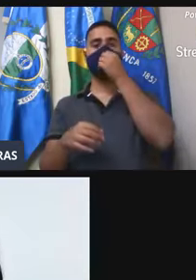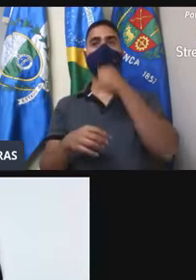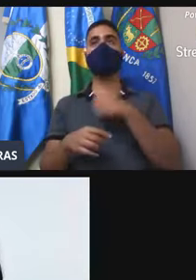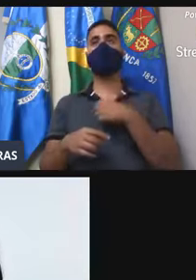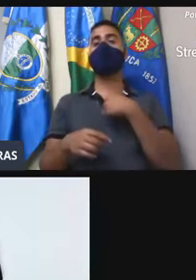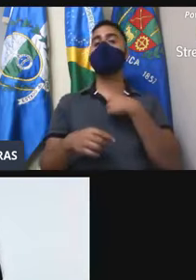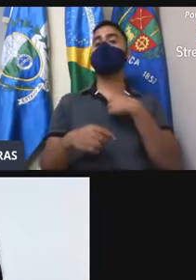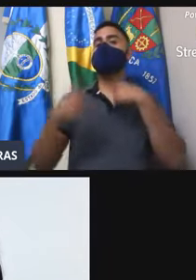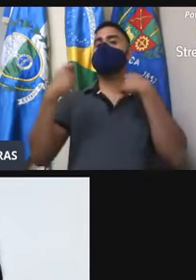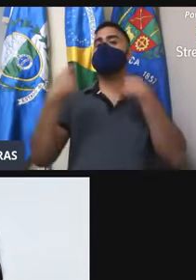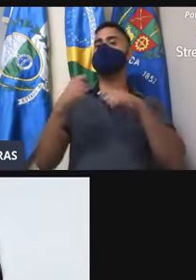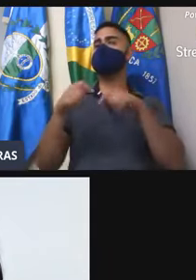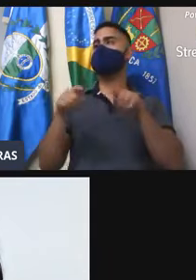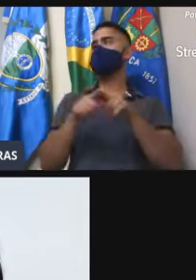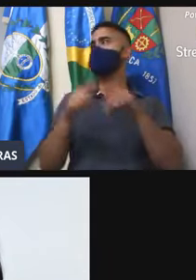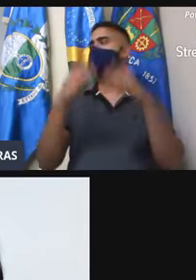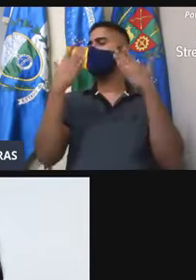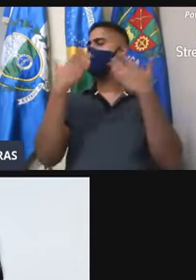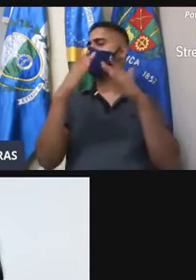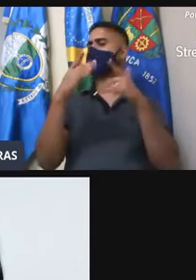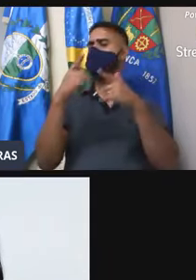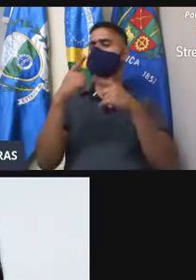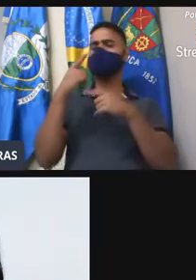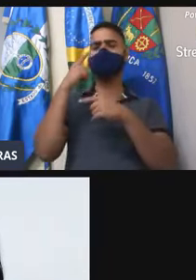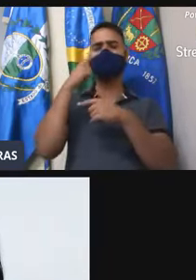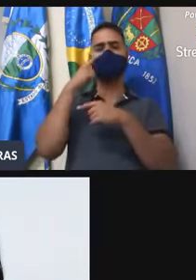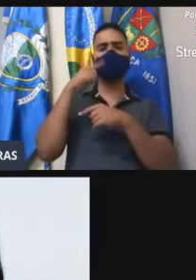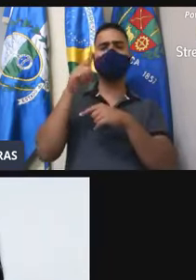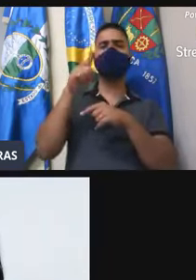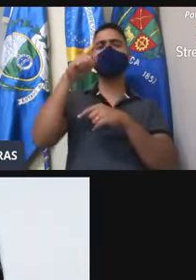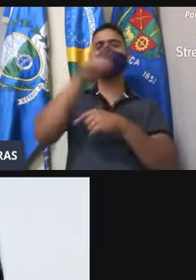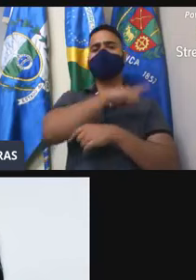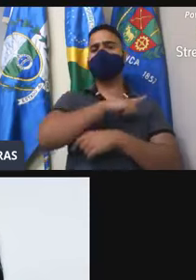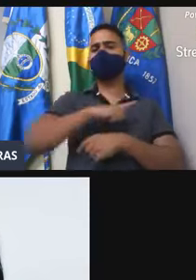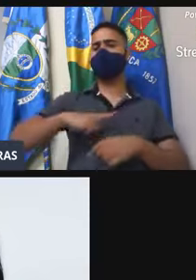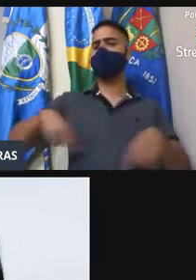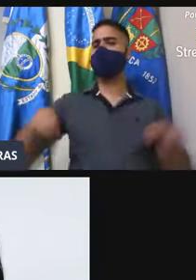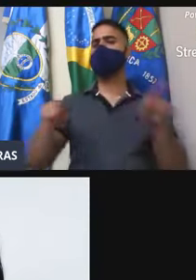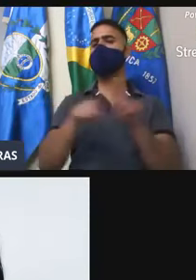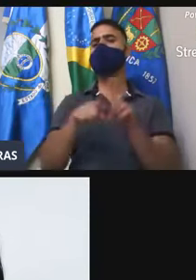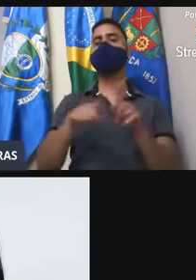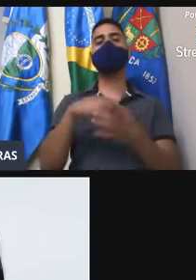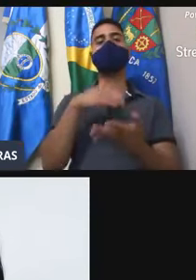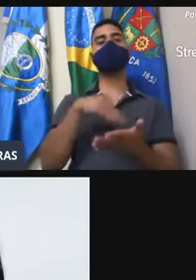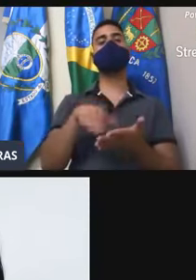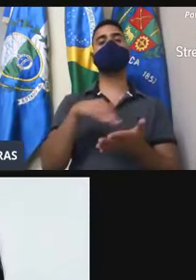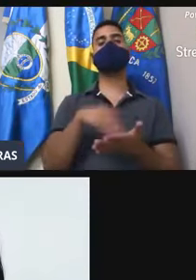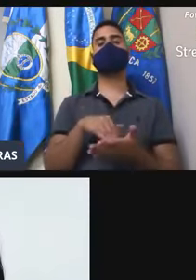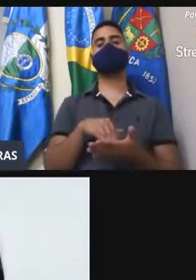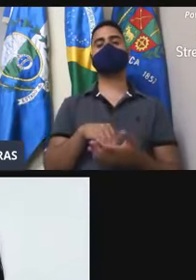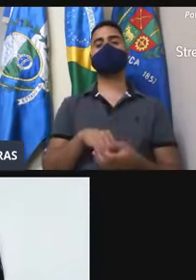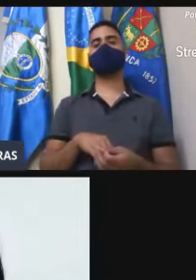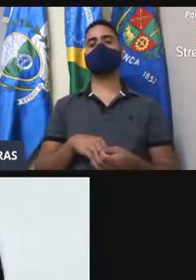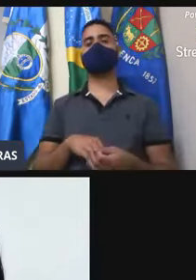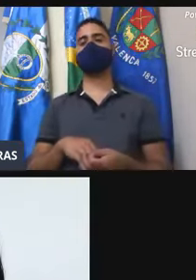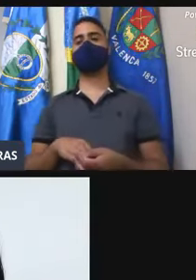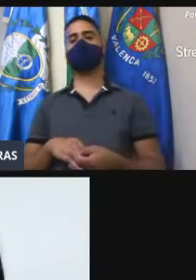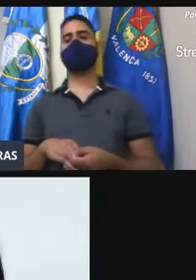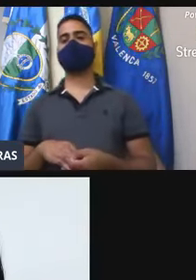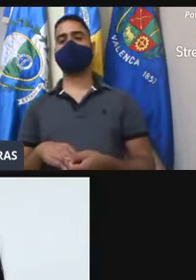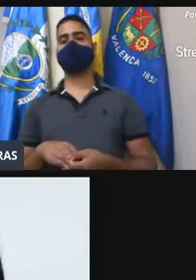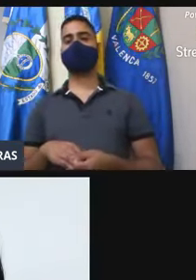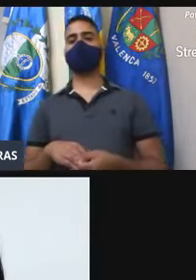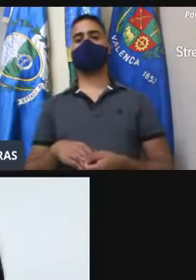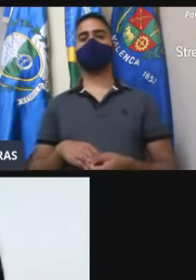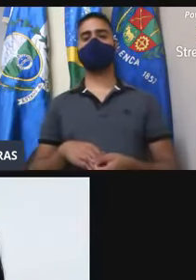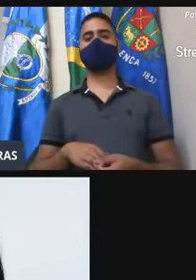eu preciso parabenizar a visão do governo, a visão da secretária e principalmente a visão da Unifaá